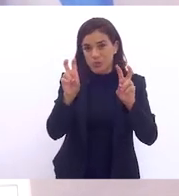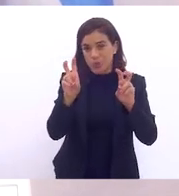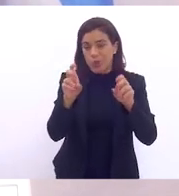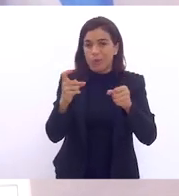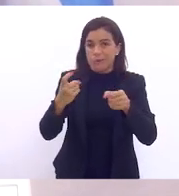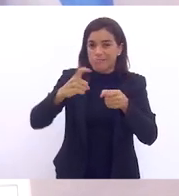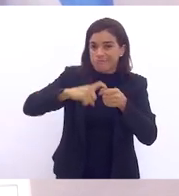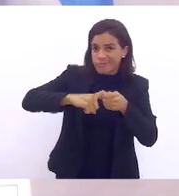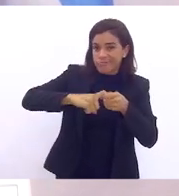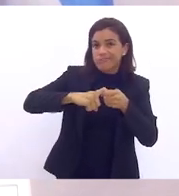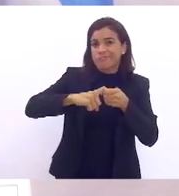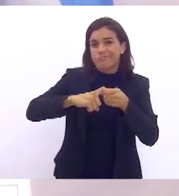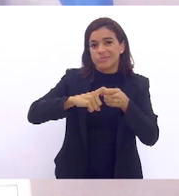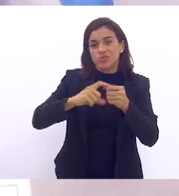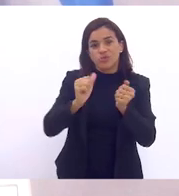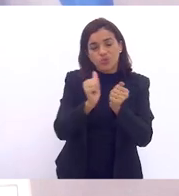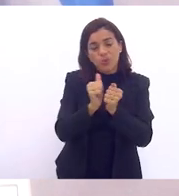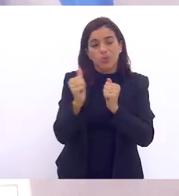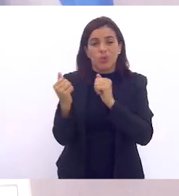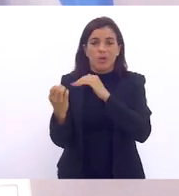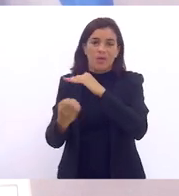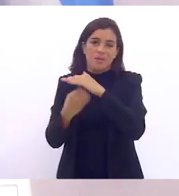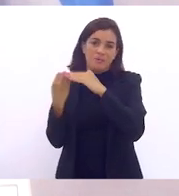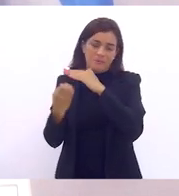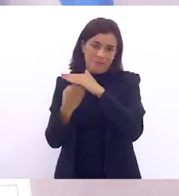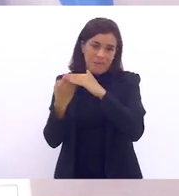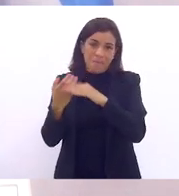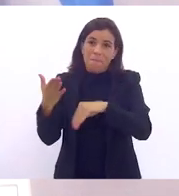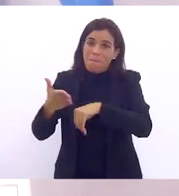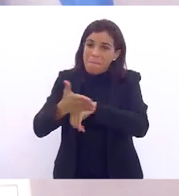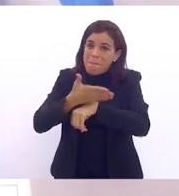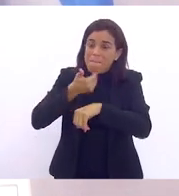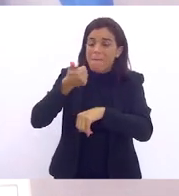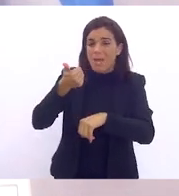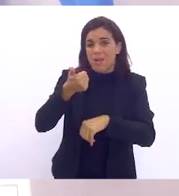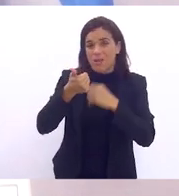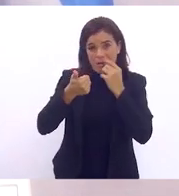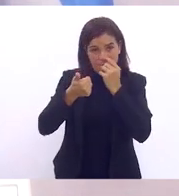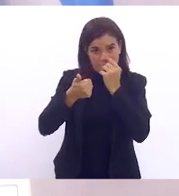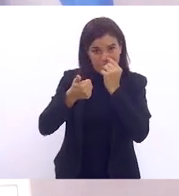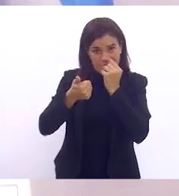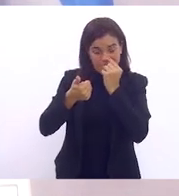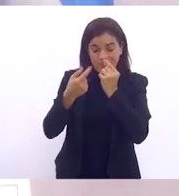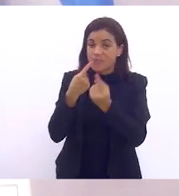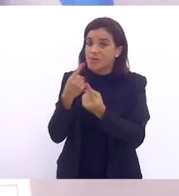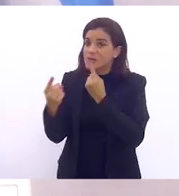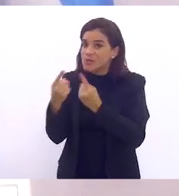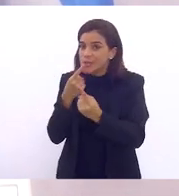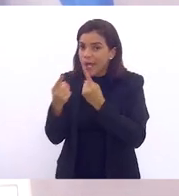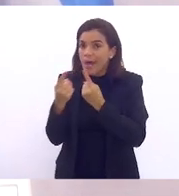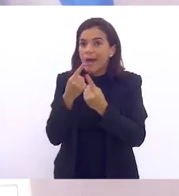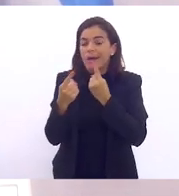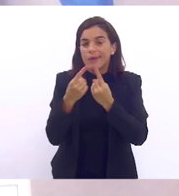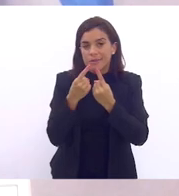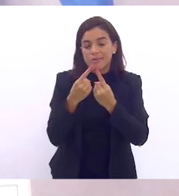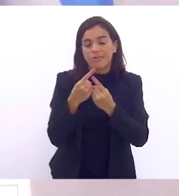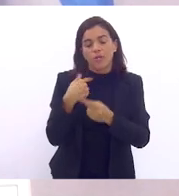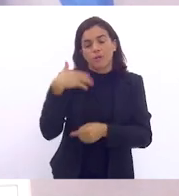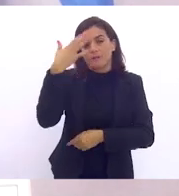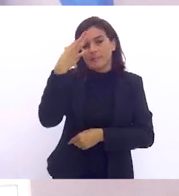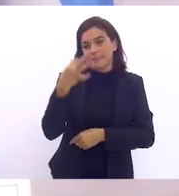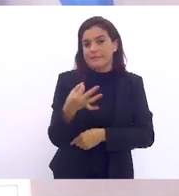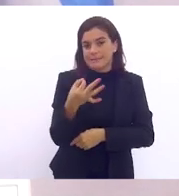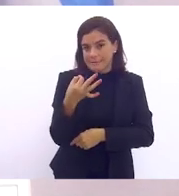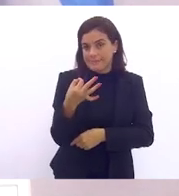convênios mesmo junto com a empresa melhorar esse diálogo entre entre essas partes eu tenho certeza que